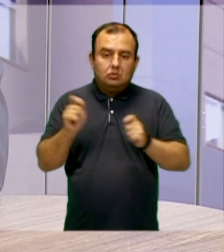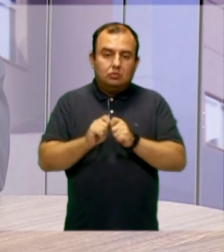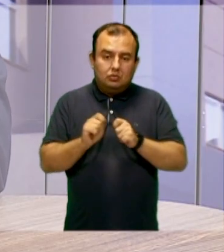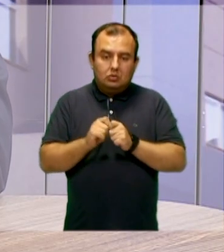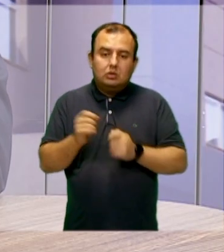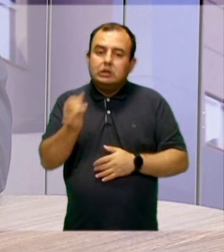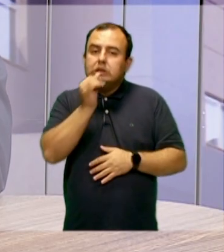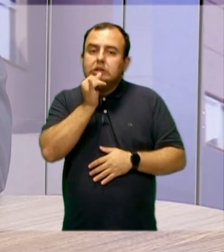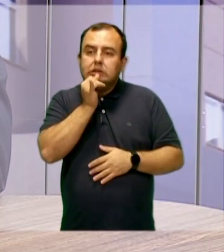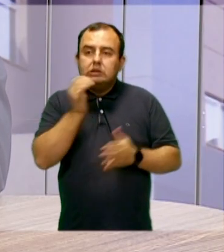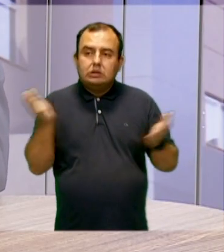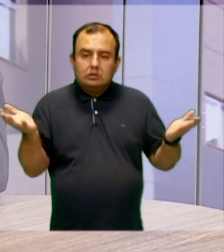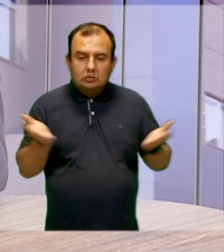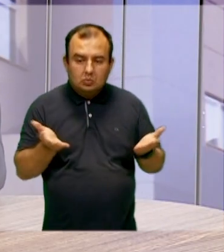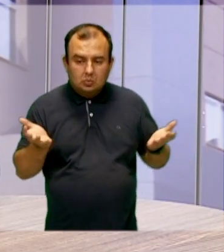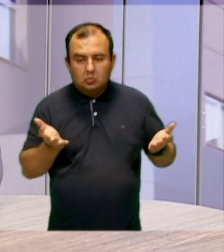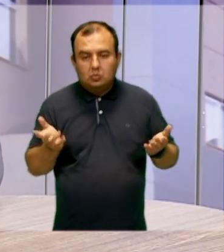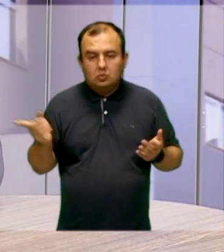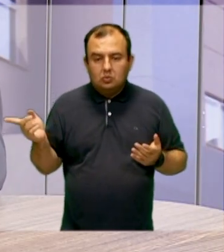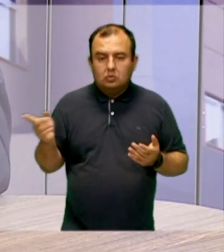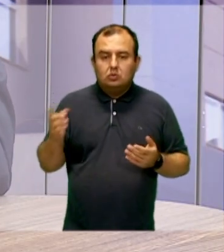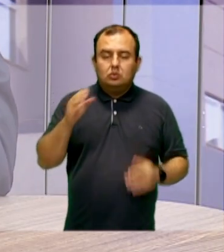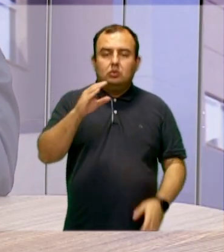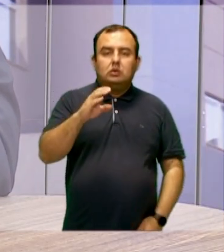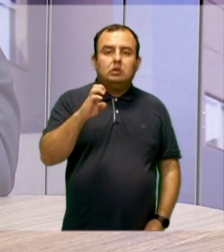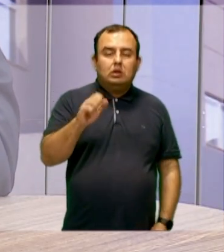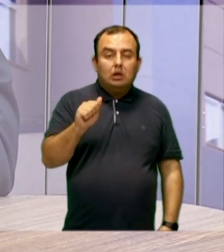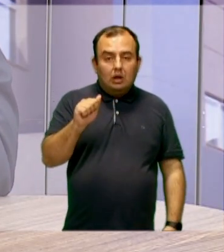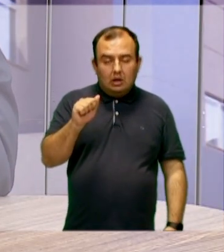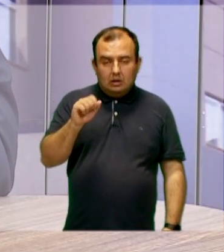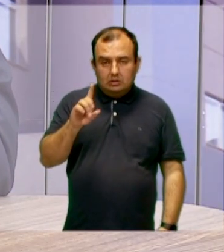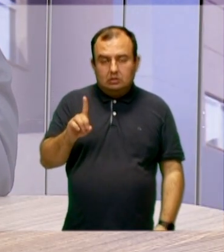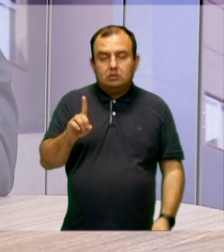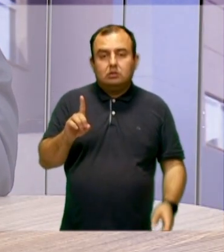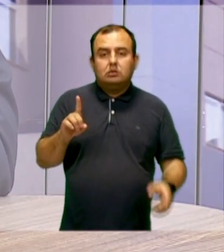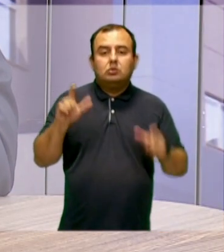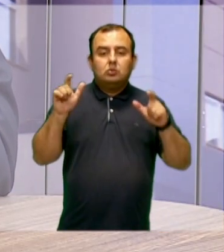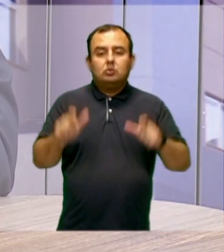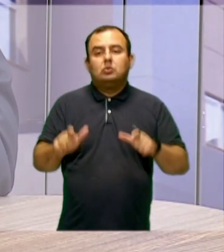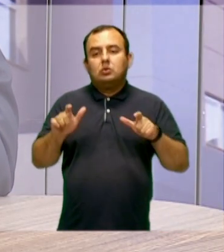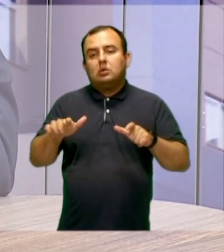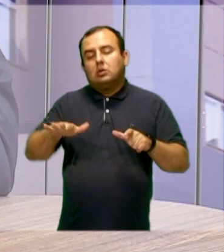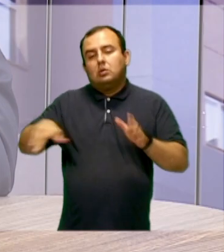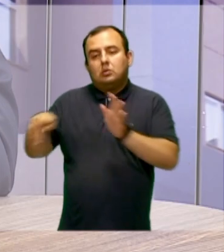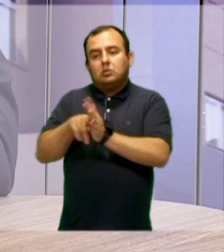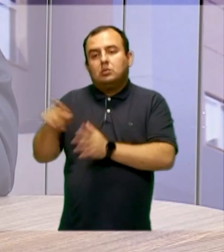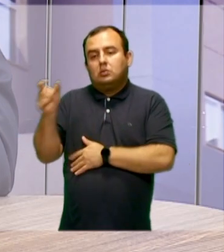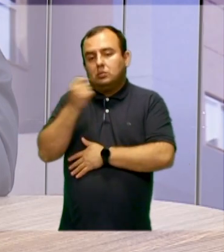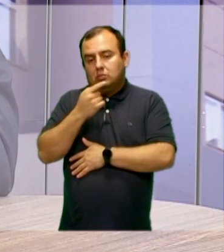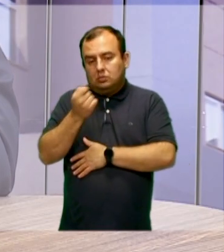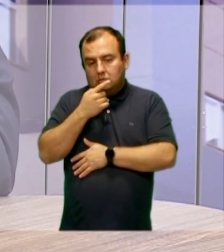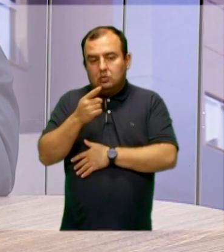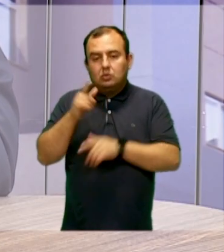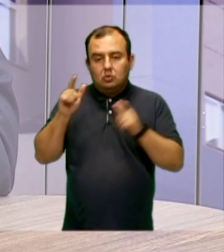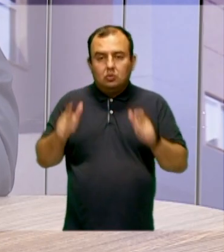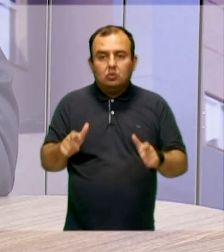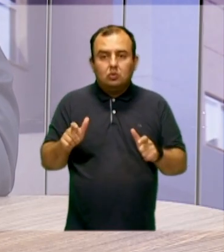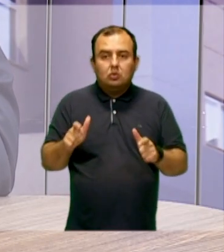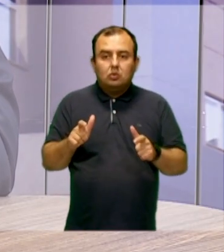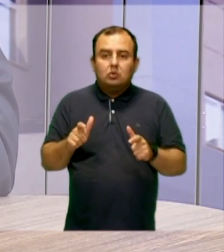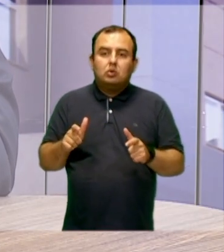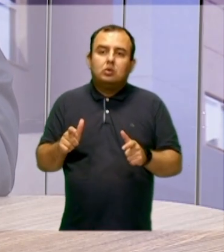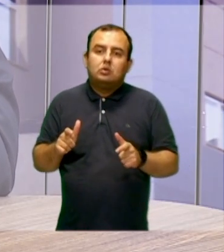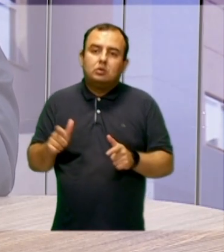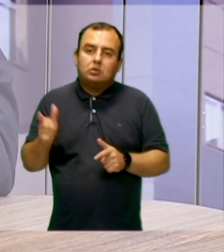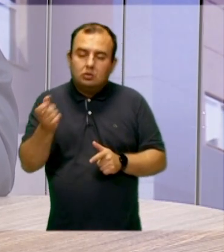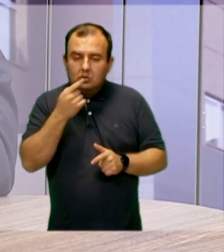exemplo, hoje, lá no CIAD, tem um espaço para medicamentos que conta com espaço